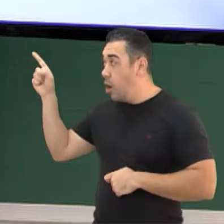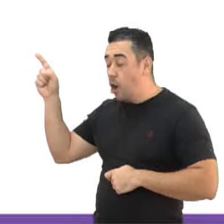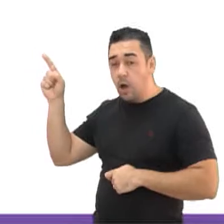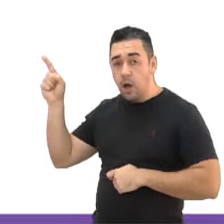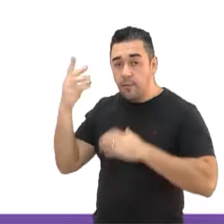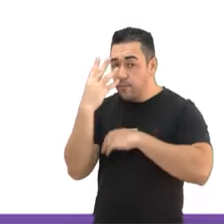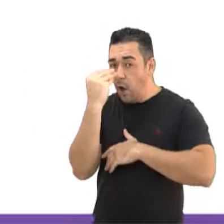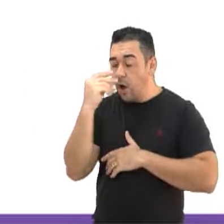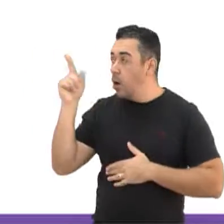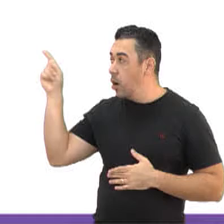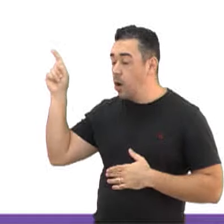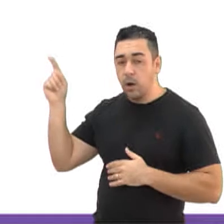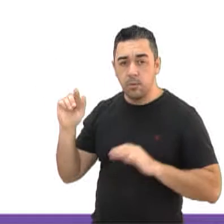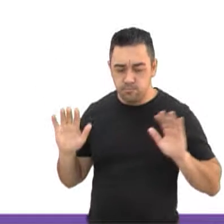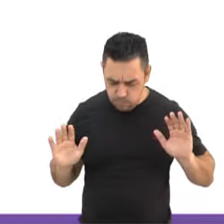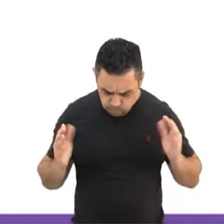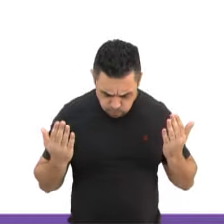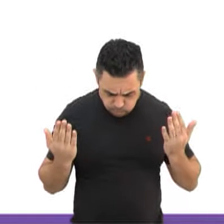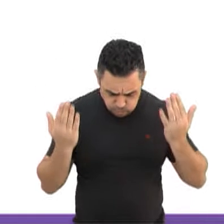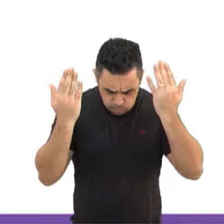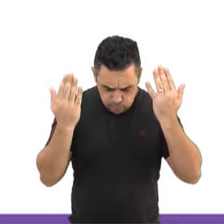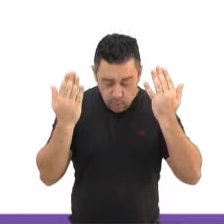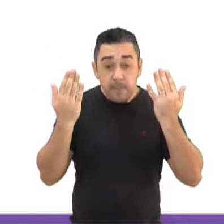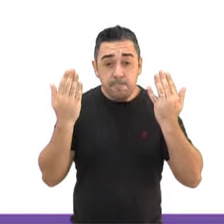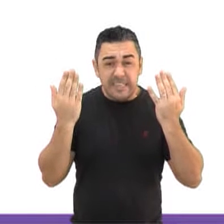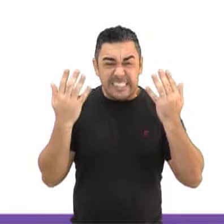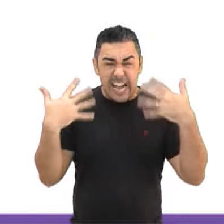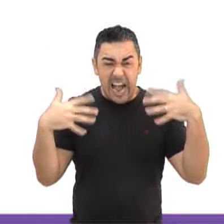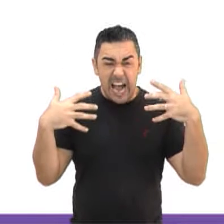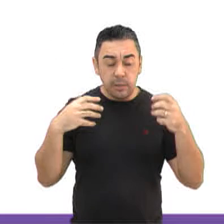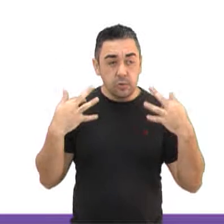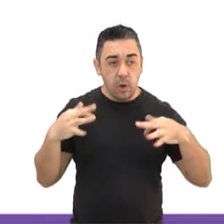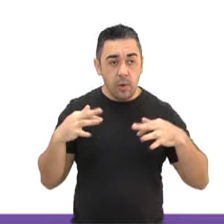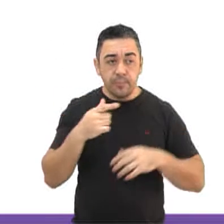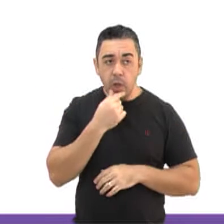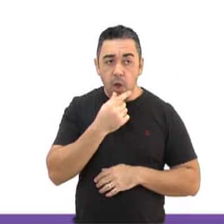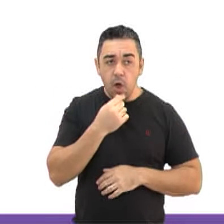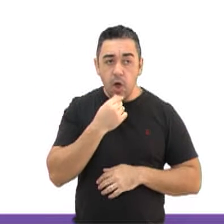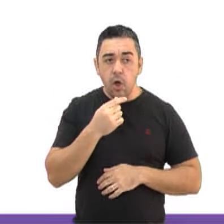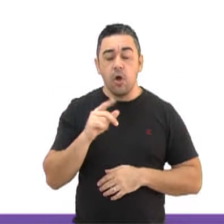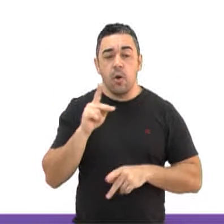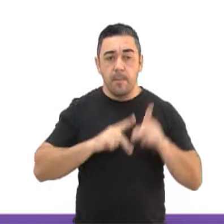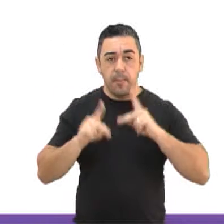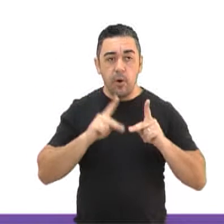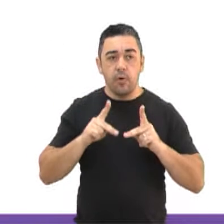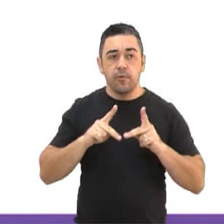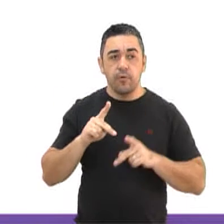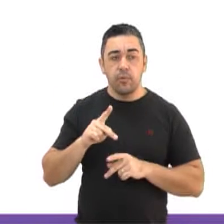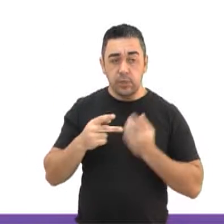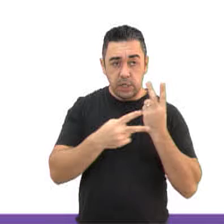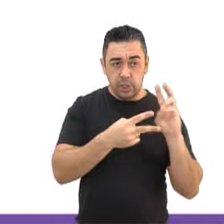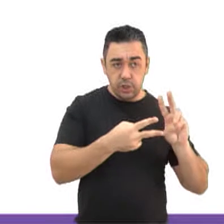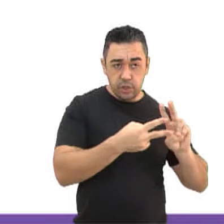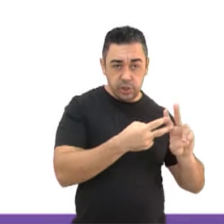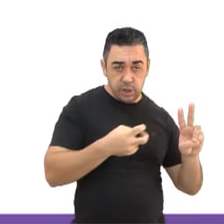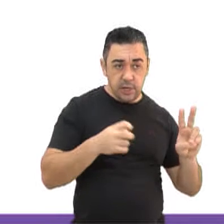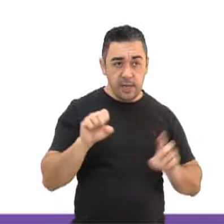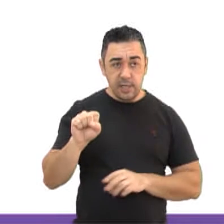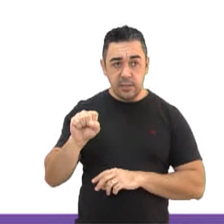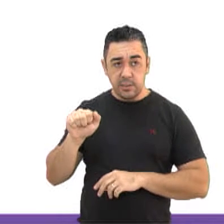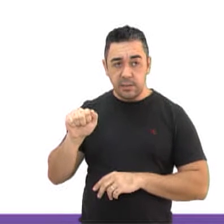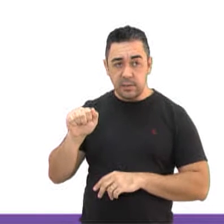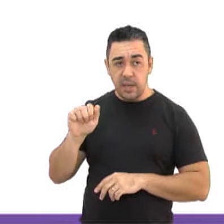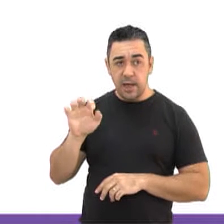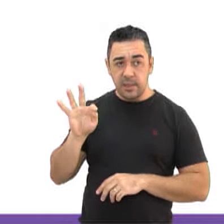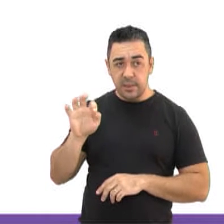ele é realizado pelo povo indígena Sateré Maué. É um rito masculino, então só os meninos é que